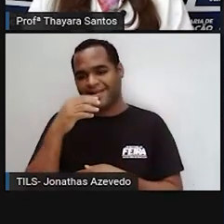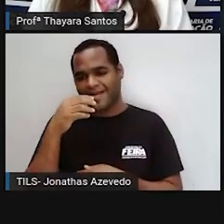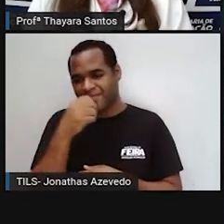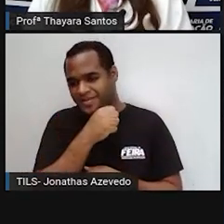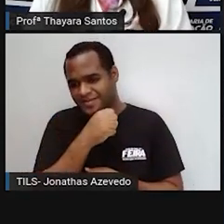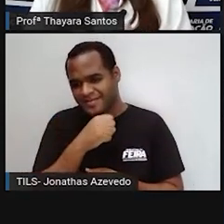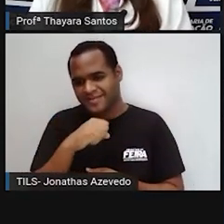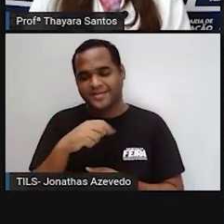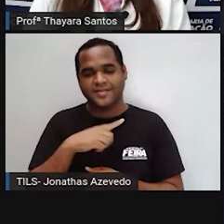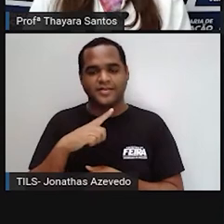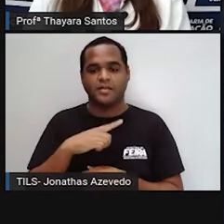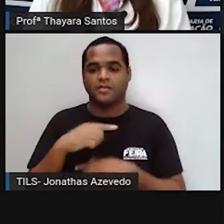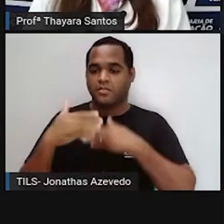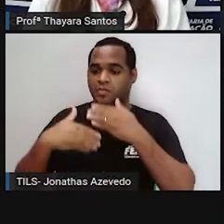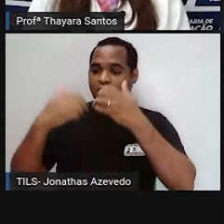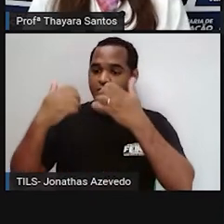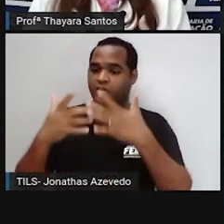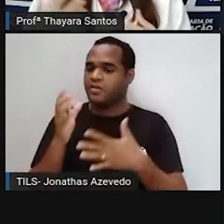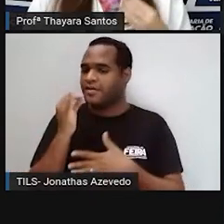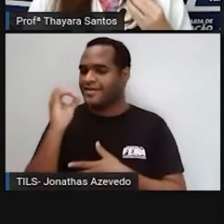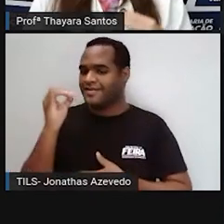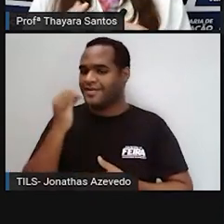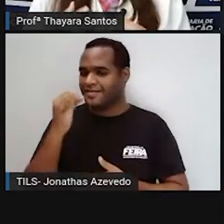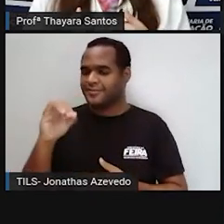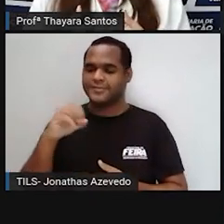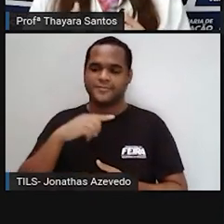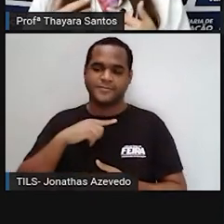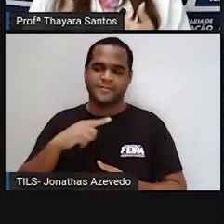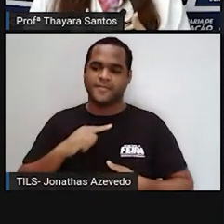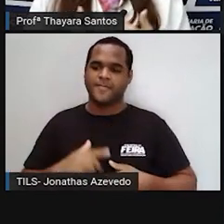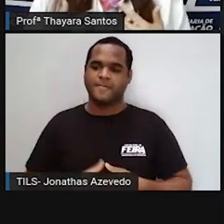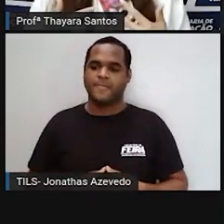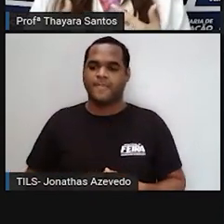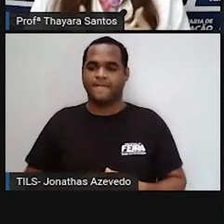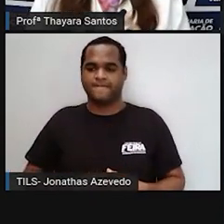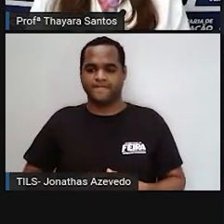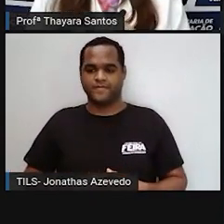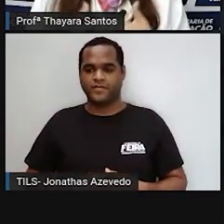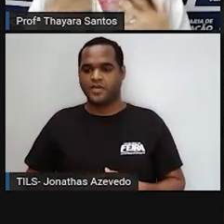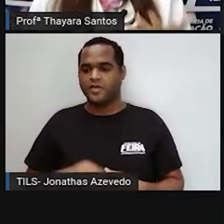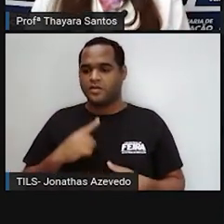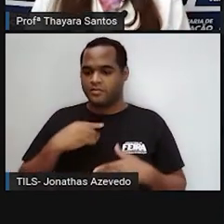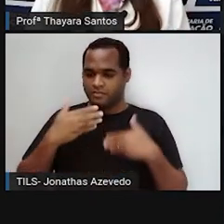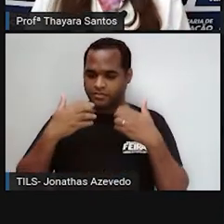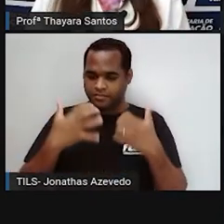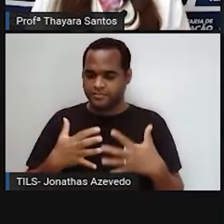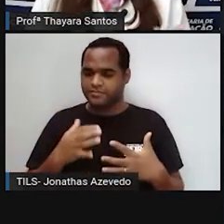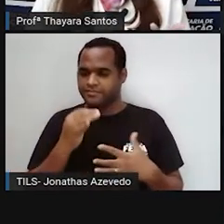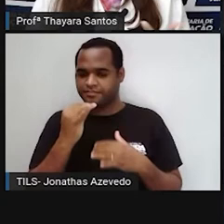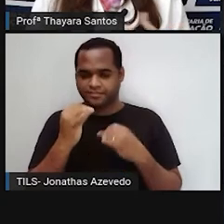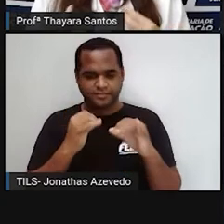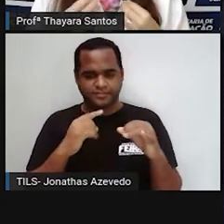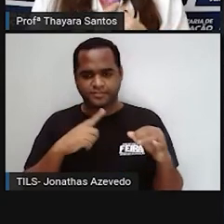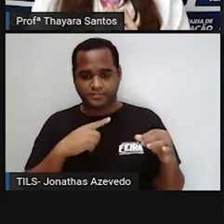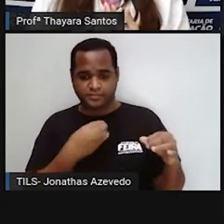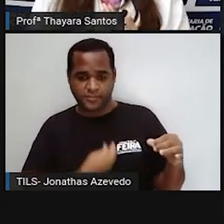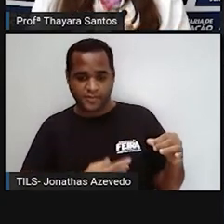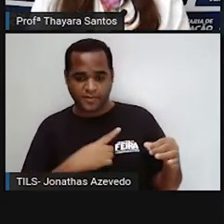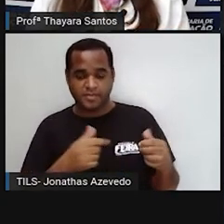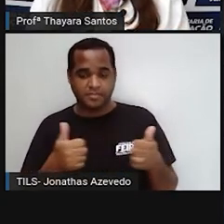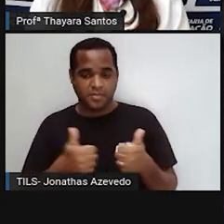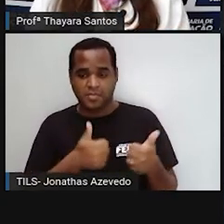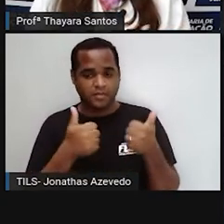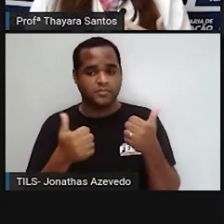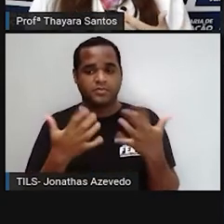já falei, ele tem um baixo custo energético, né? O organismo ele pode fazer esse tipo de reprodução quando o ambiente não está muito favorável para que ele